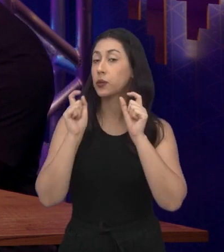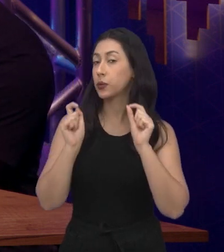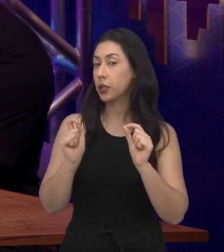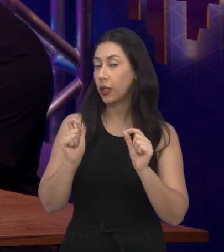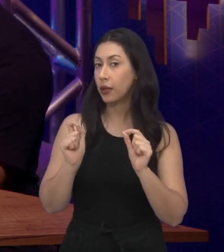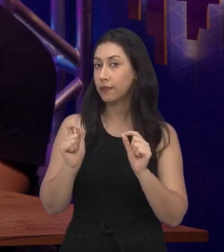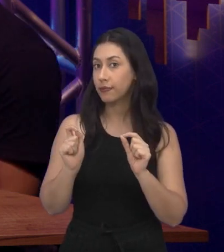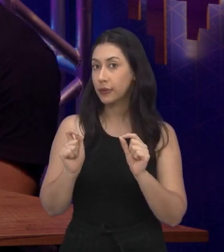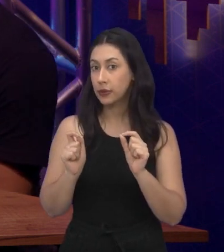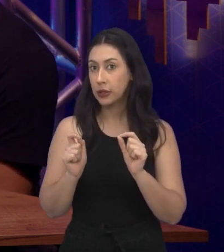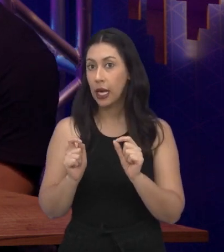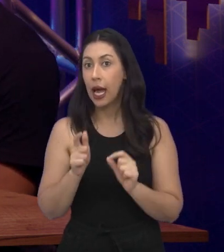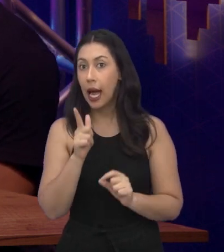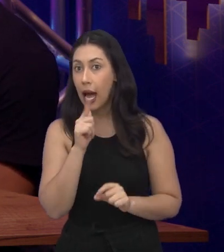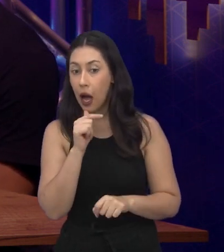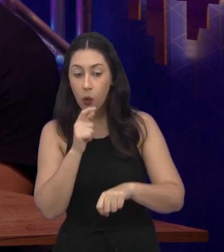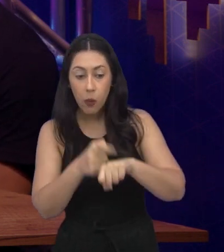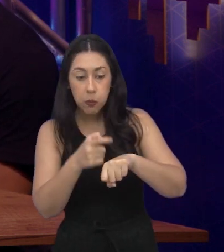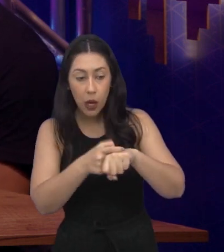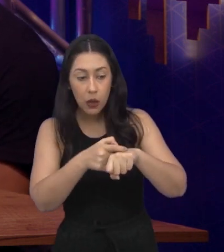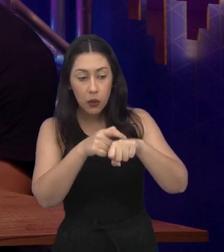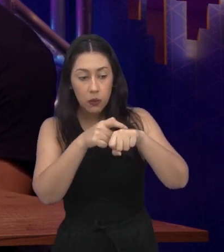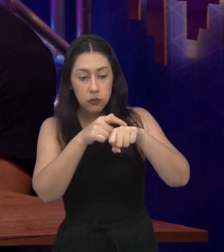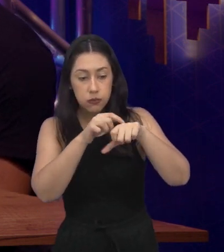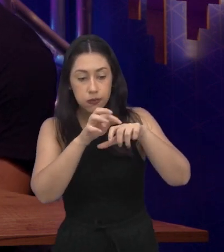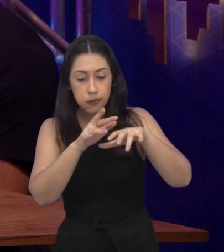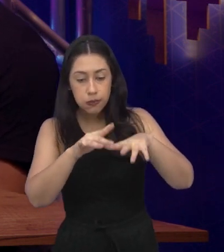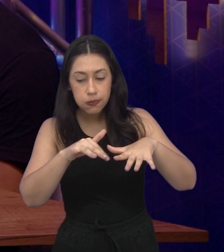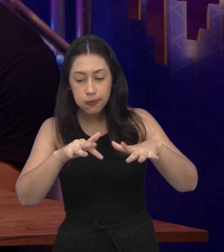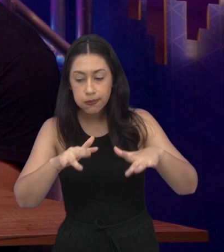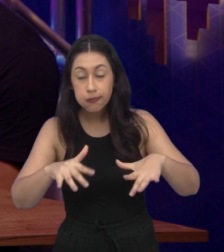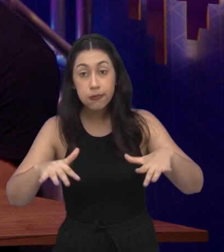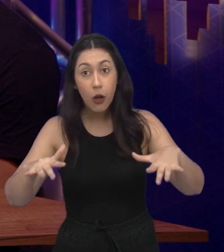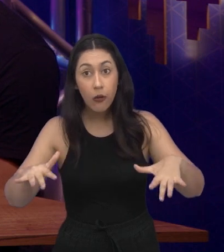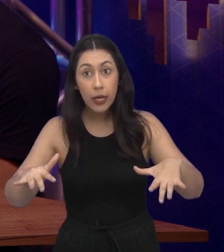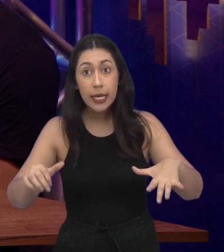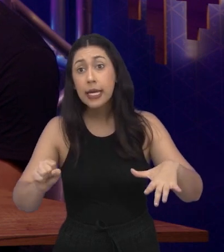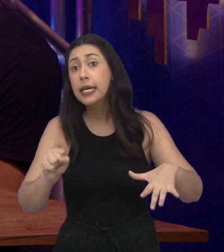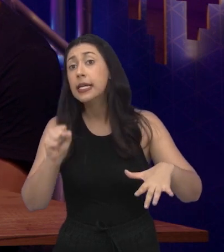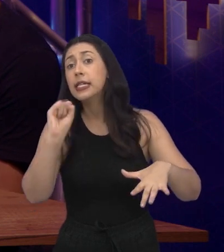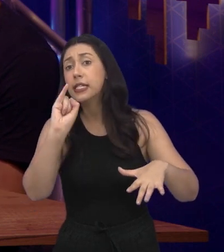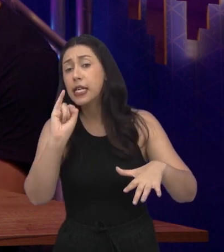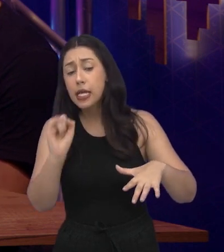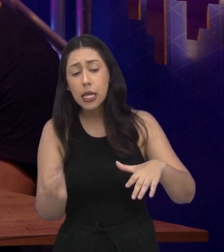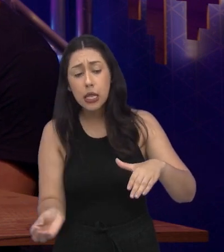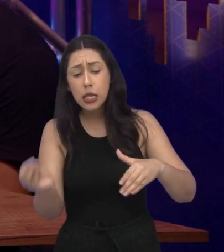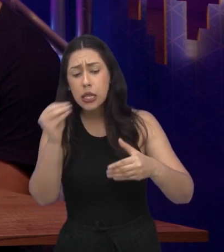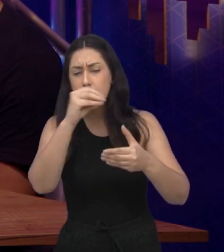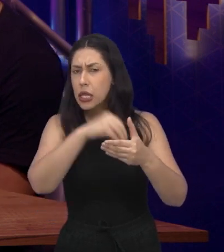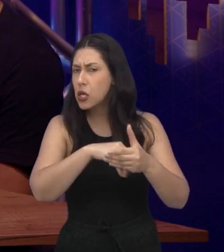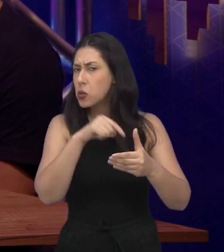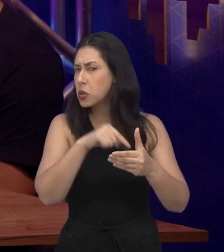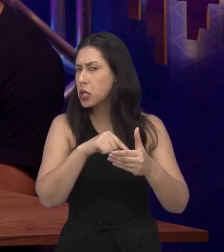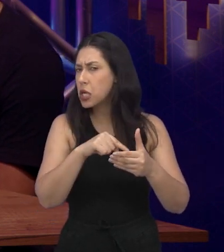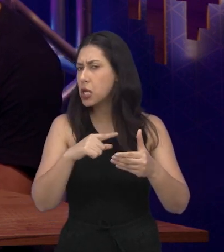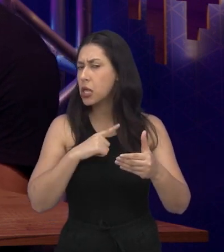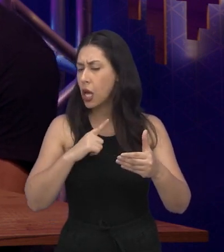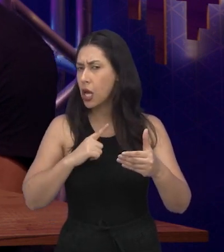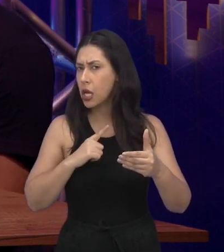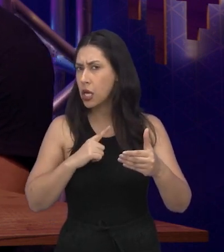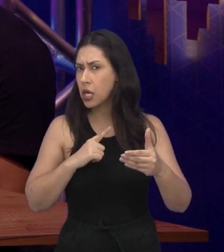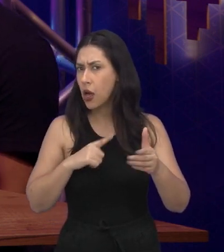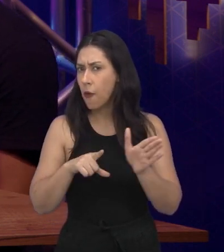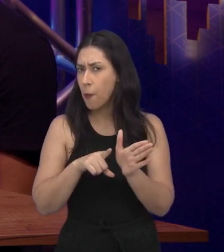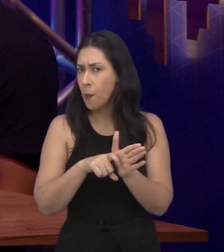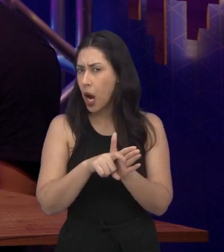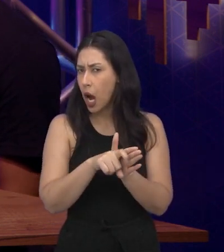calotas polares, que isso pode acarretar, assim, a gente descongelar alguns vírus e bactérias